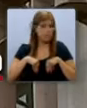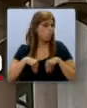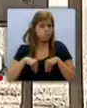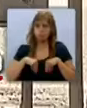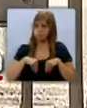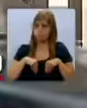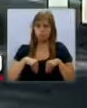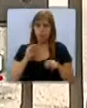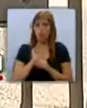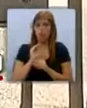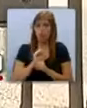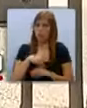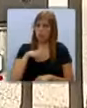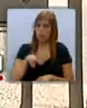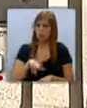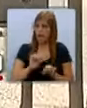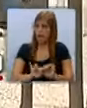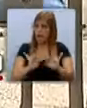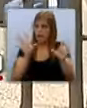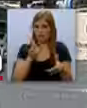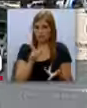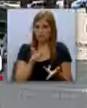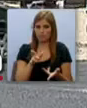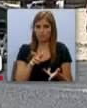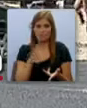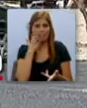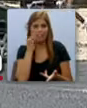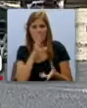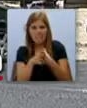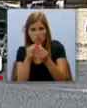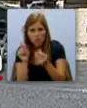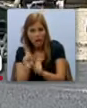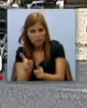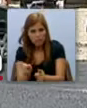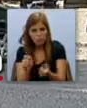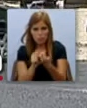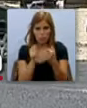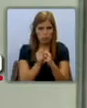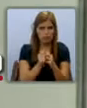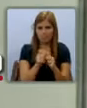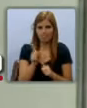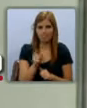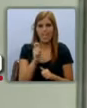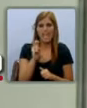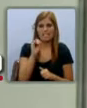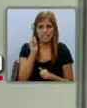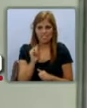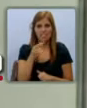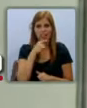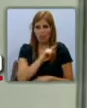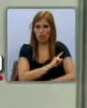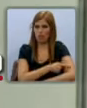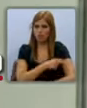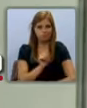O Banco de Portugal é muito claro sobre esta possibilidade para resolver o problema dos clientes com papel comercial da ESI e da Rio Forte. O